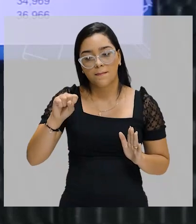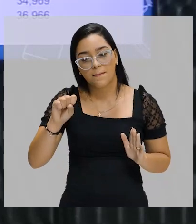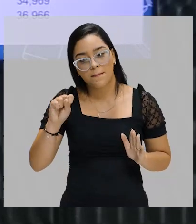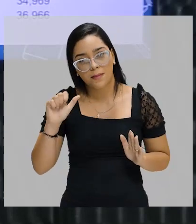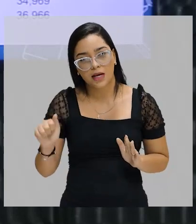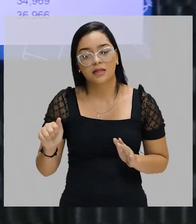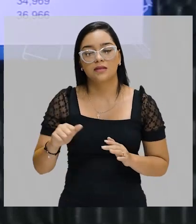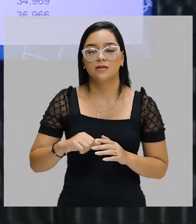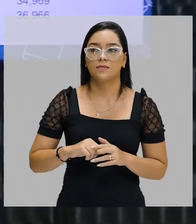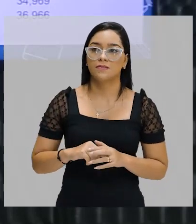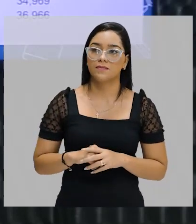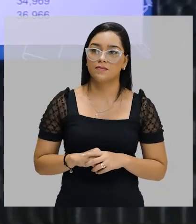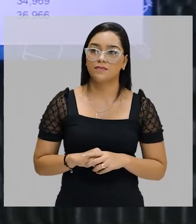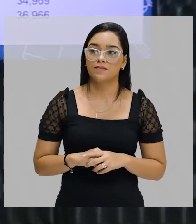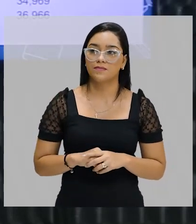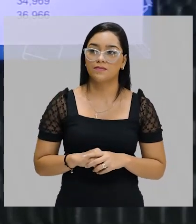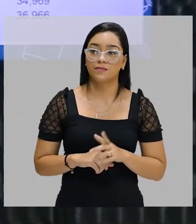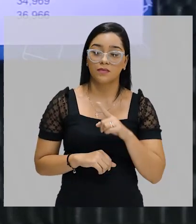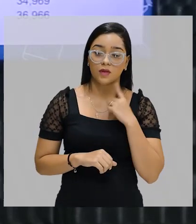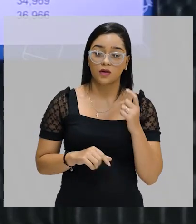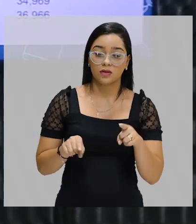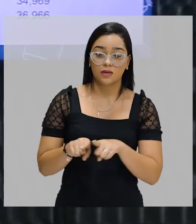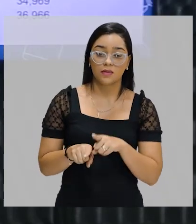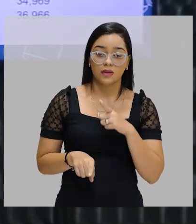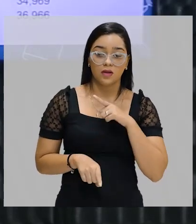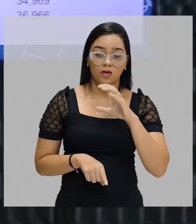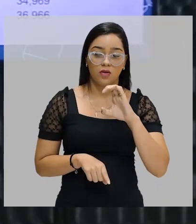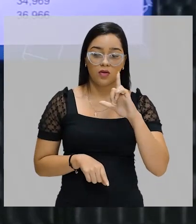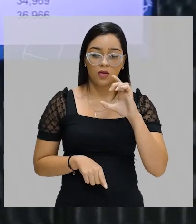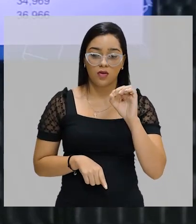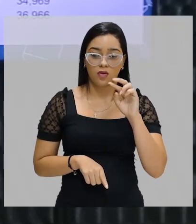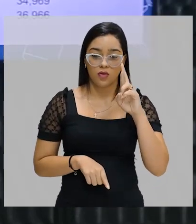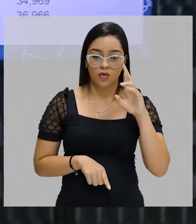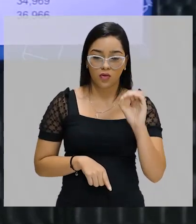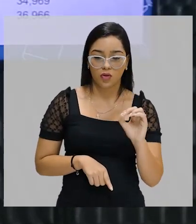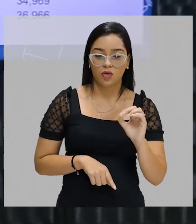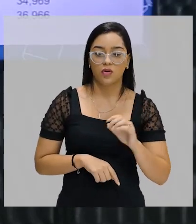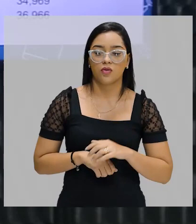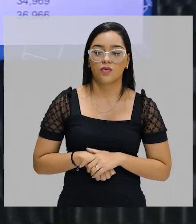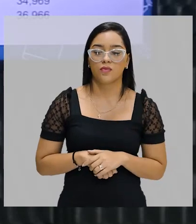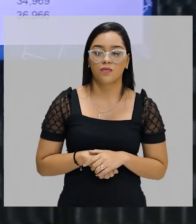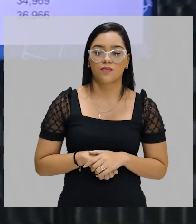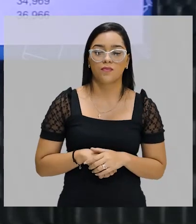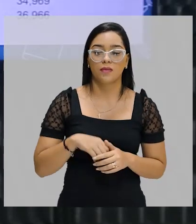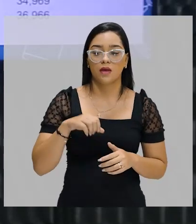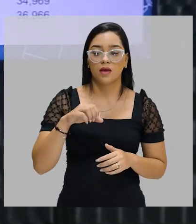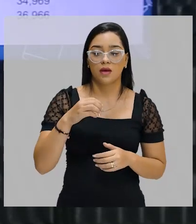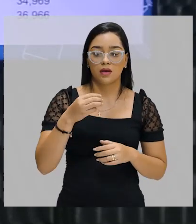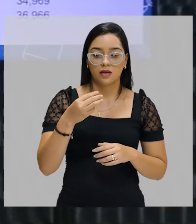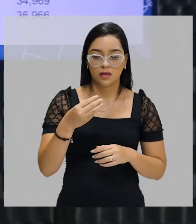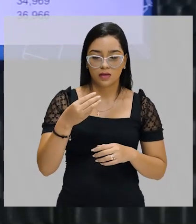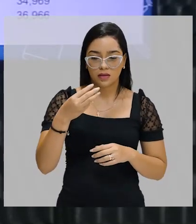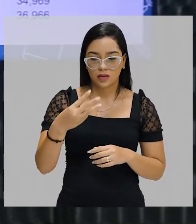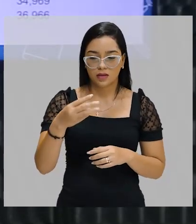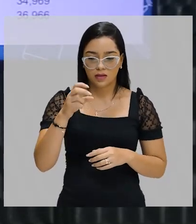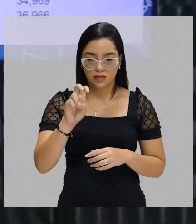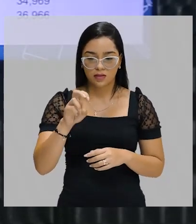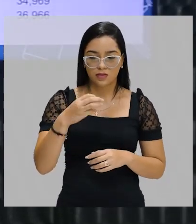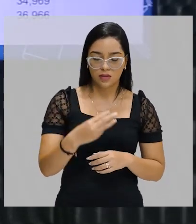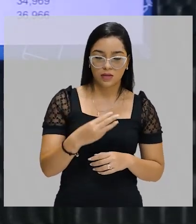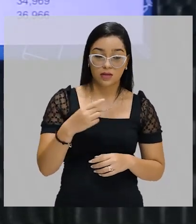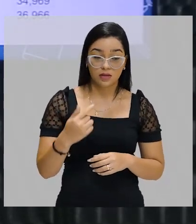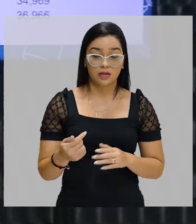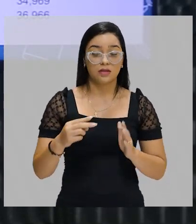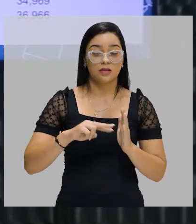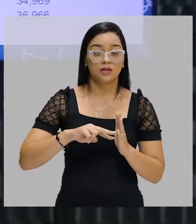ok? Nós temos aqui o cloro, né? Por exemplo, o cloro 35 e o cloro 37. Isso